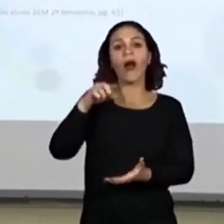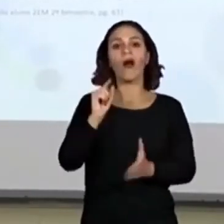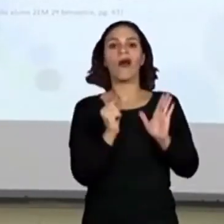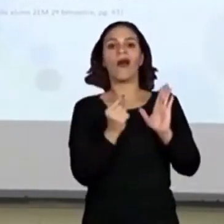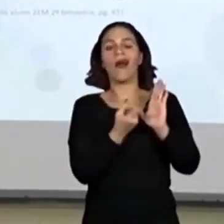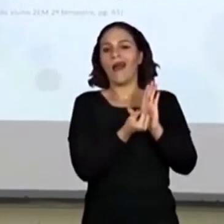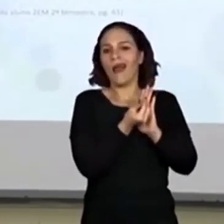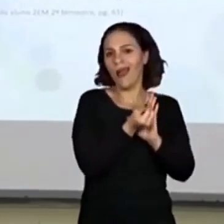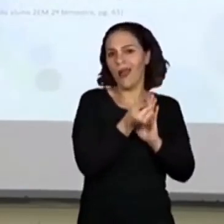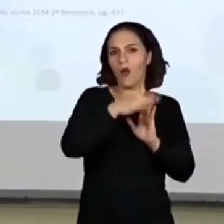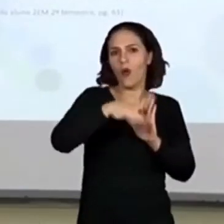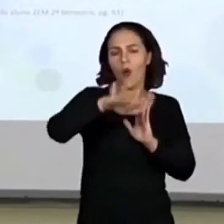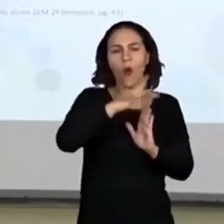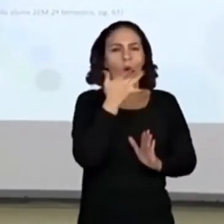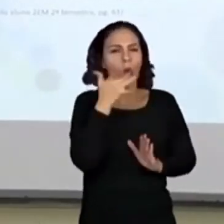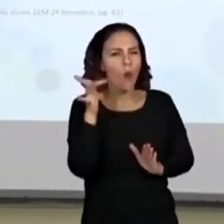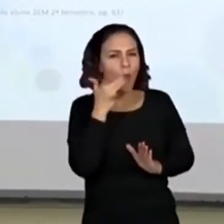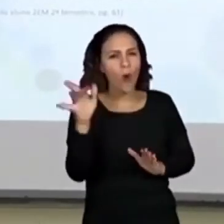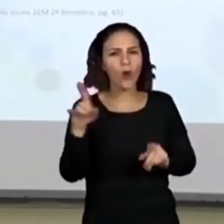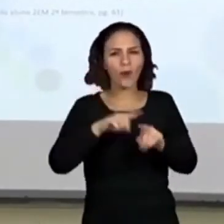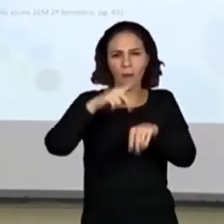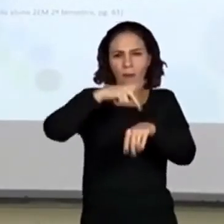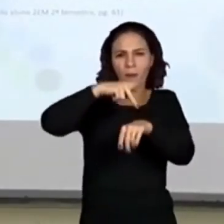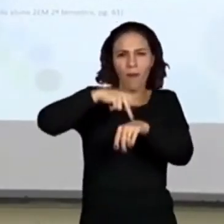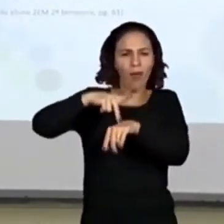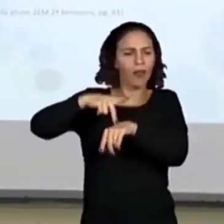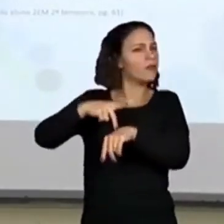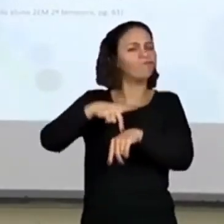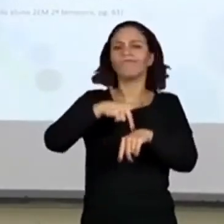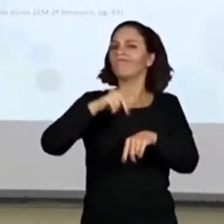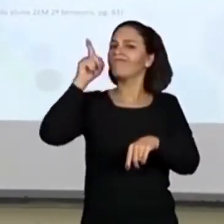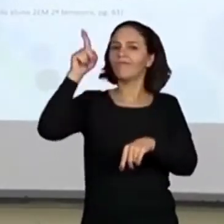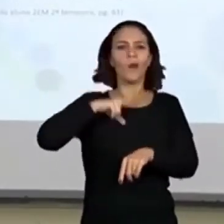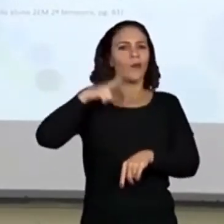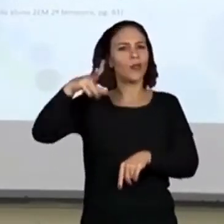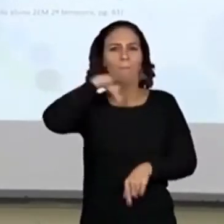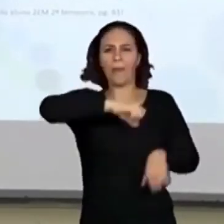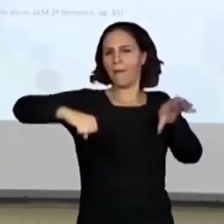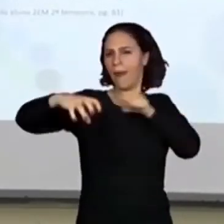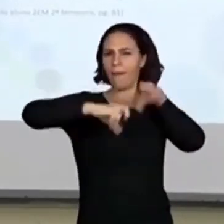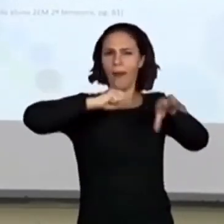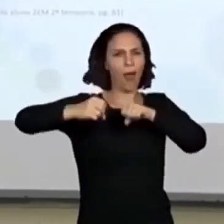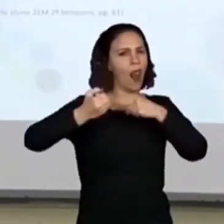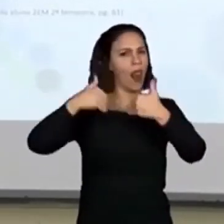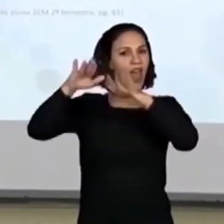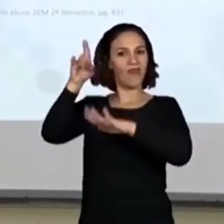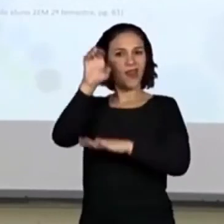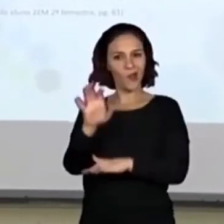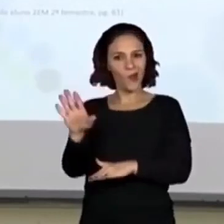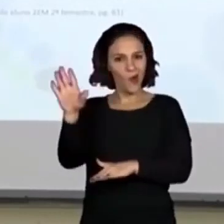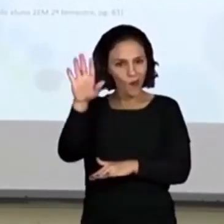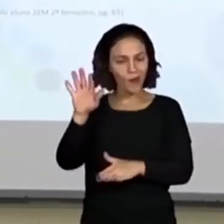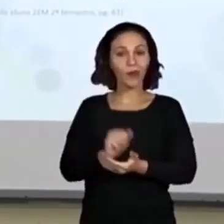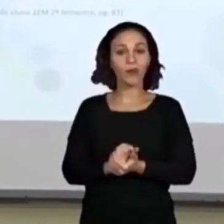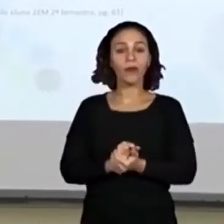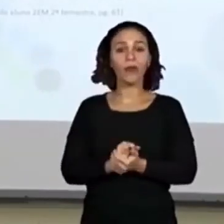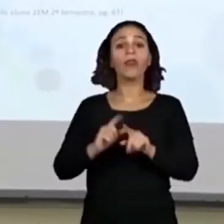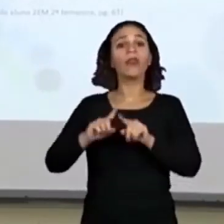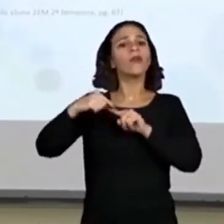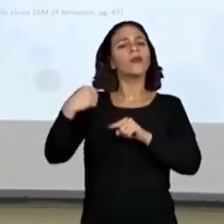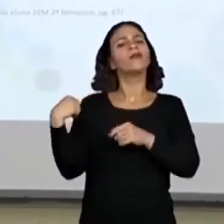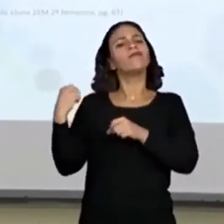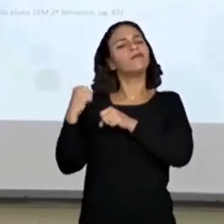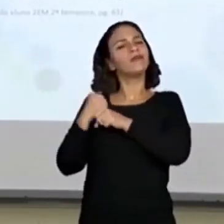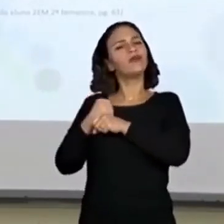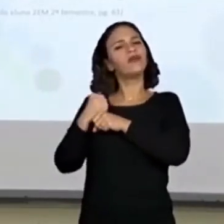desse ouro e dessas pedras eram levadas embora daqui pelos portugueses. E, com o passar do tempo,